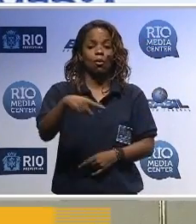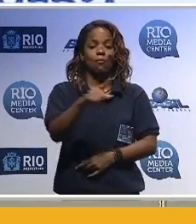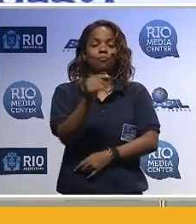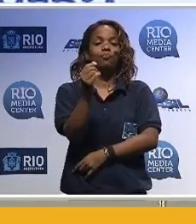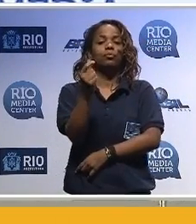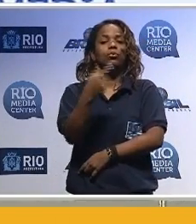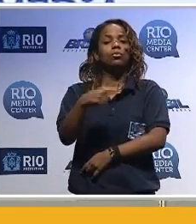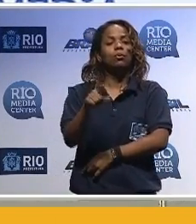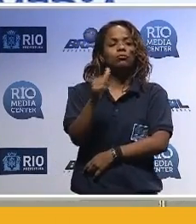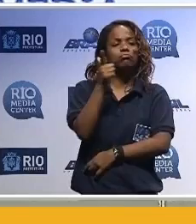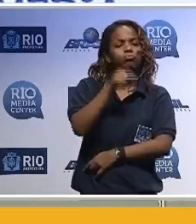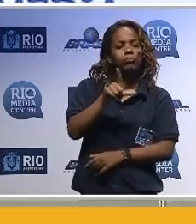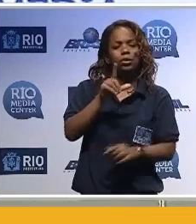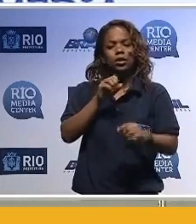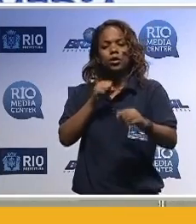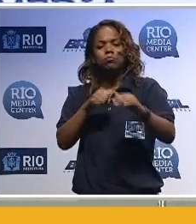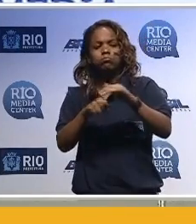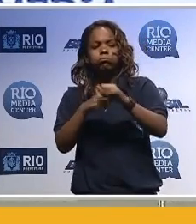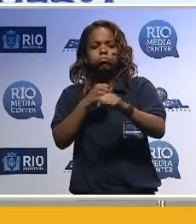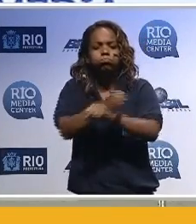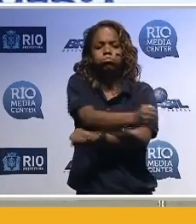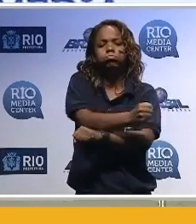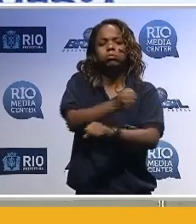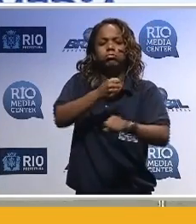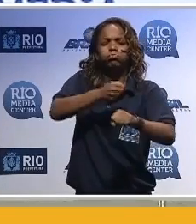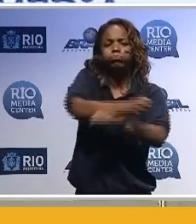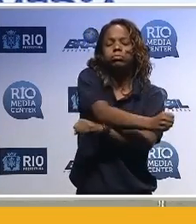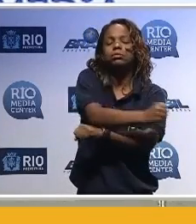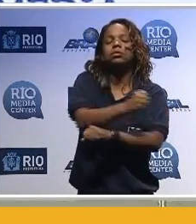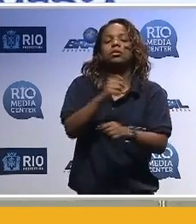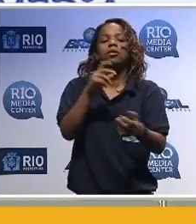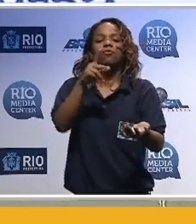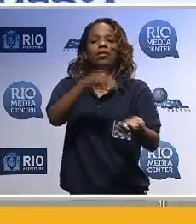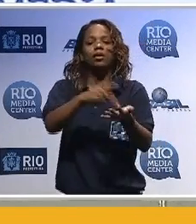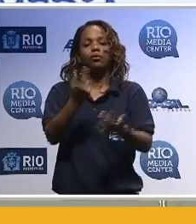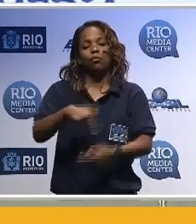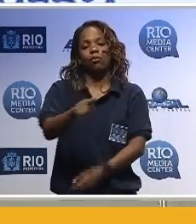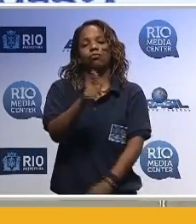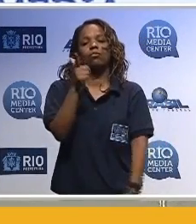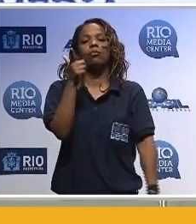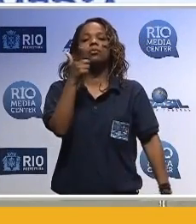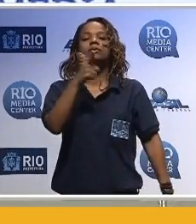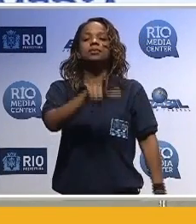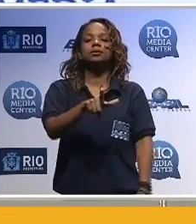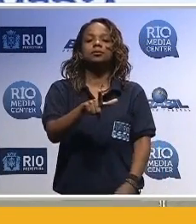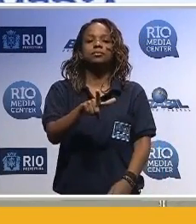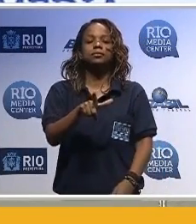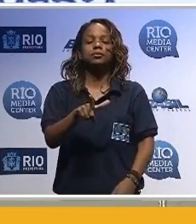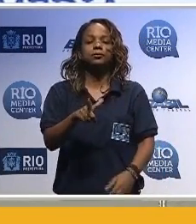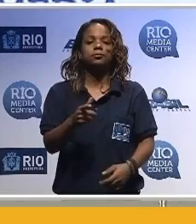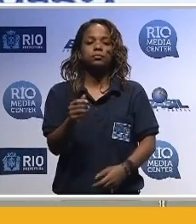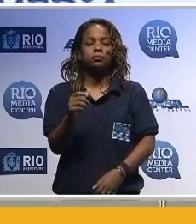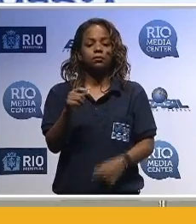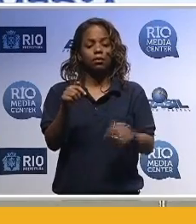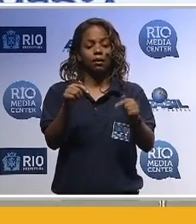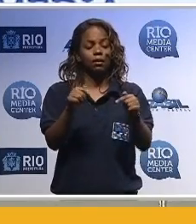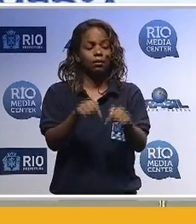aí trabalhando fortemente para a gente conseguir, vamos dizer